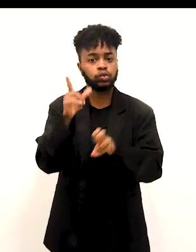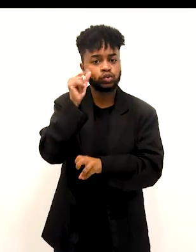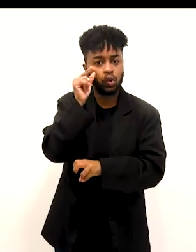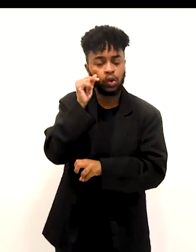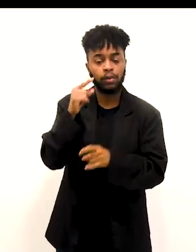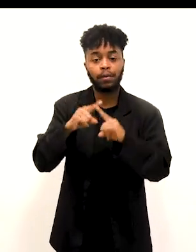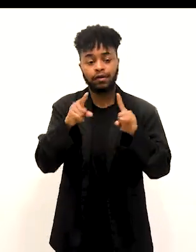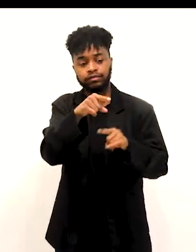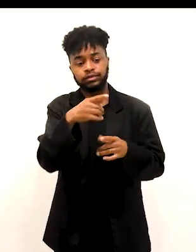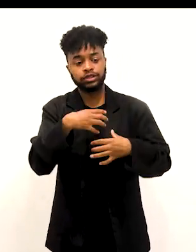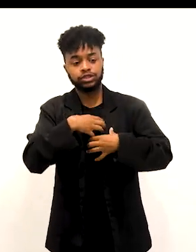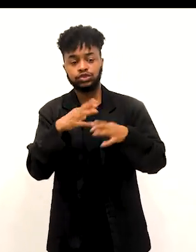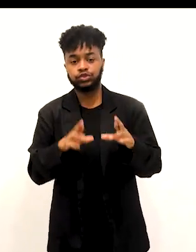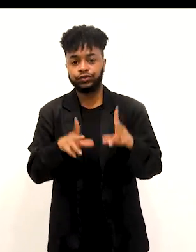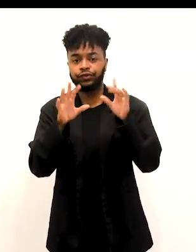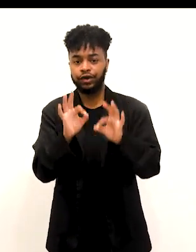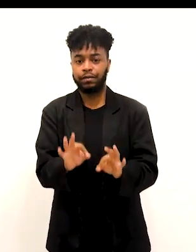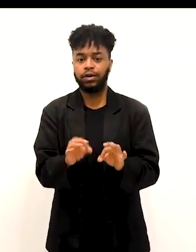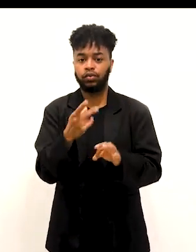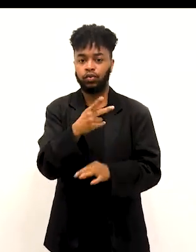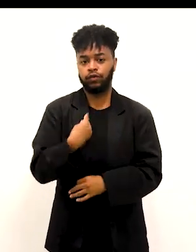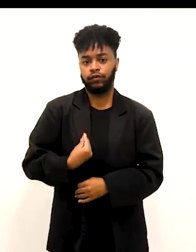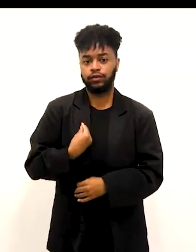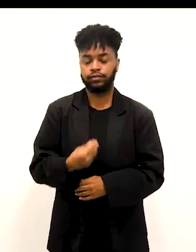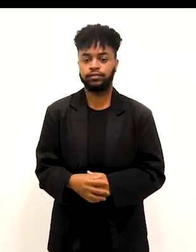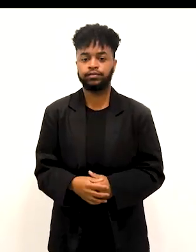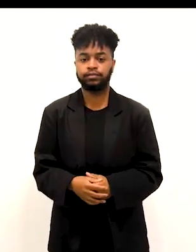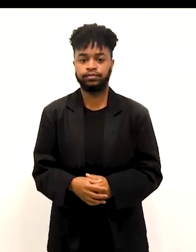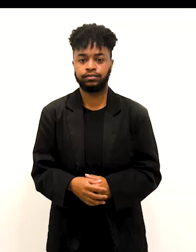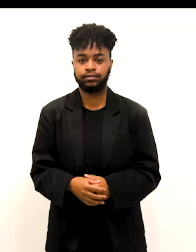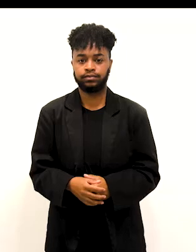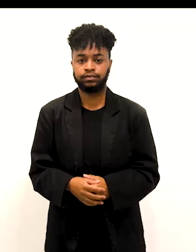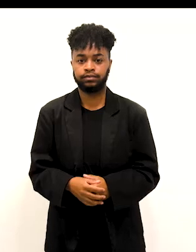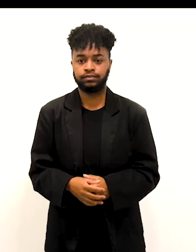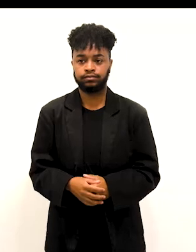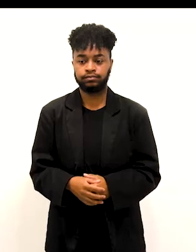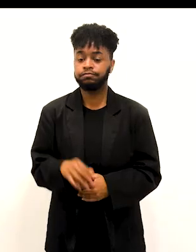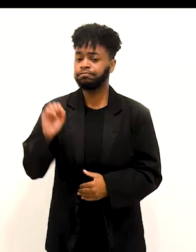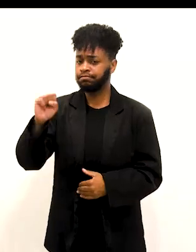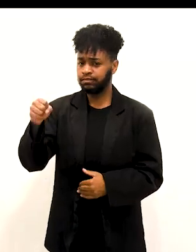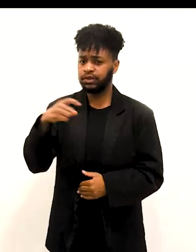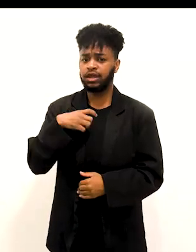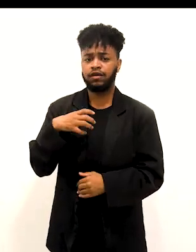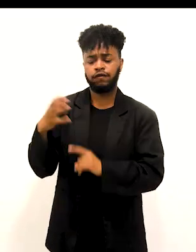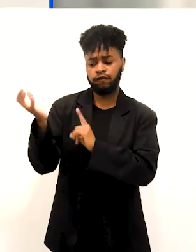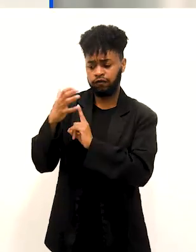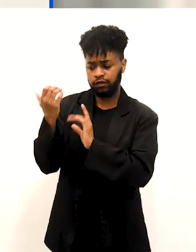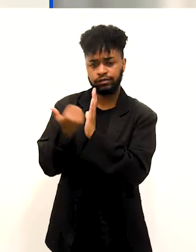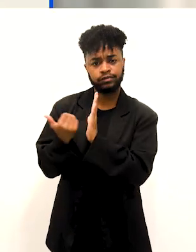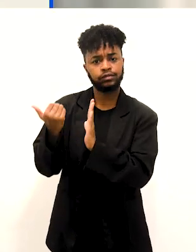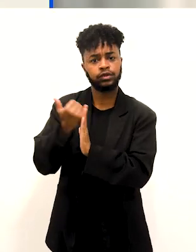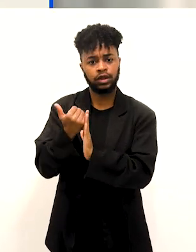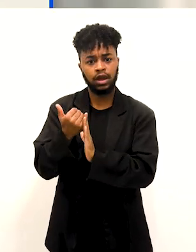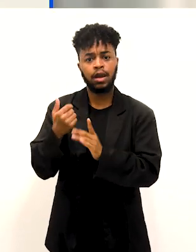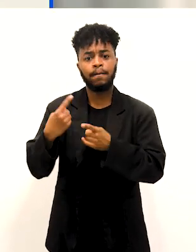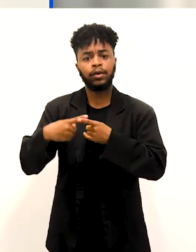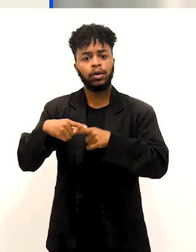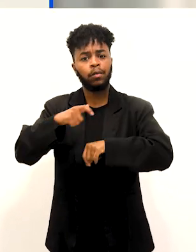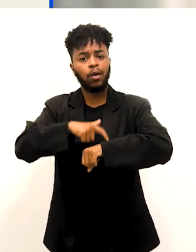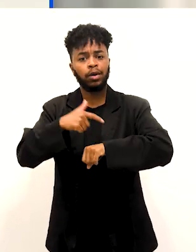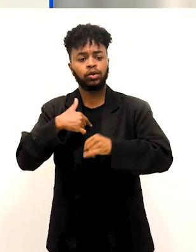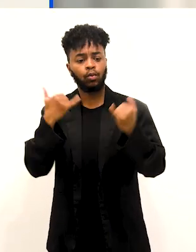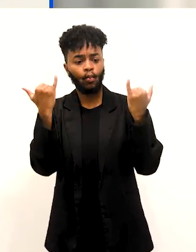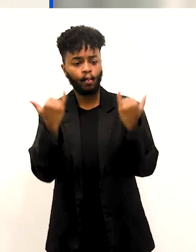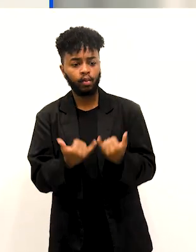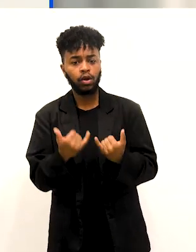de sono, e que você sentiu essa diferença na sua vida? Foi um impacto assim gigante. Quando eu